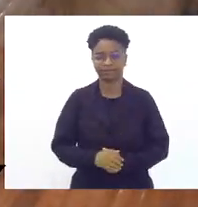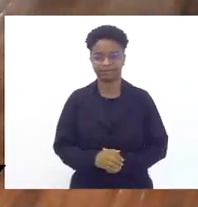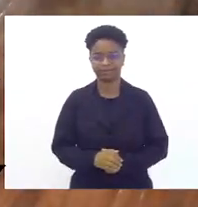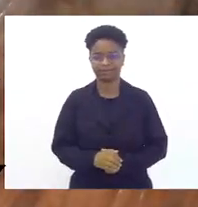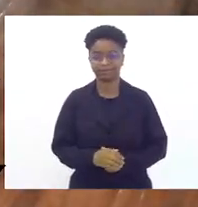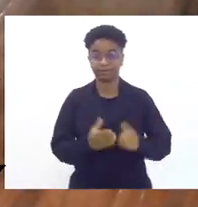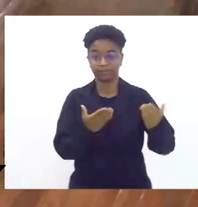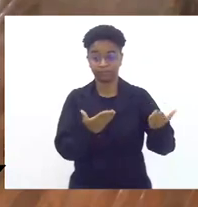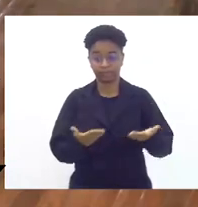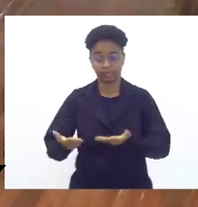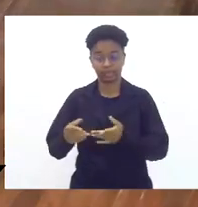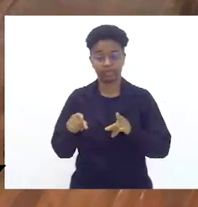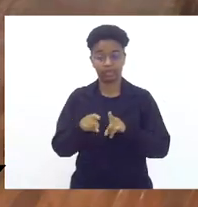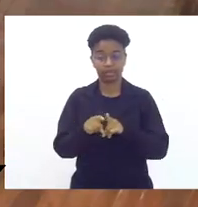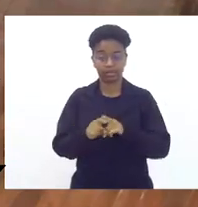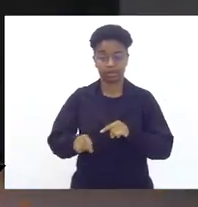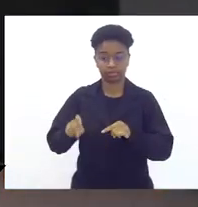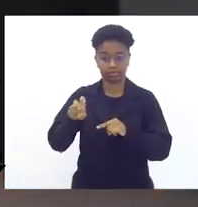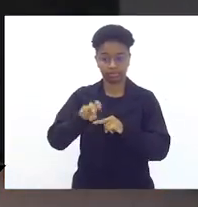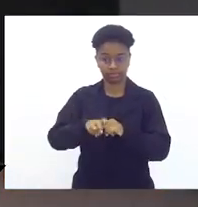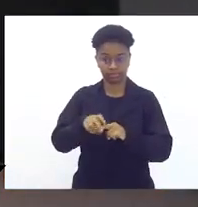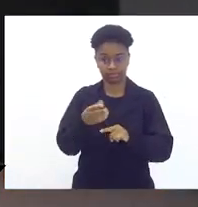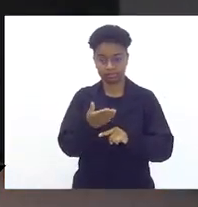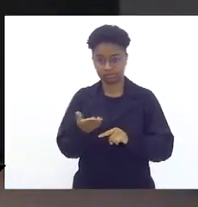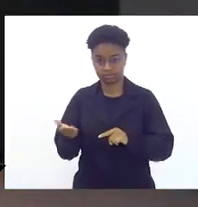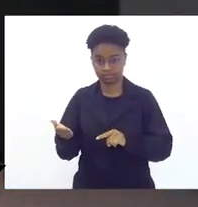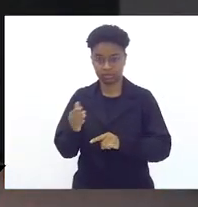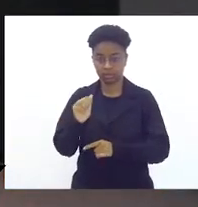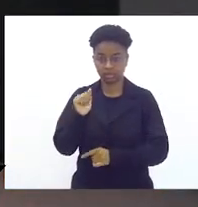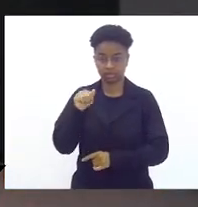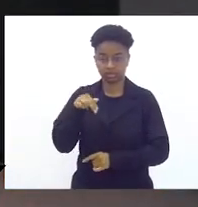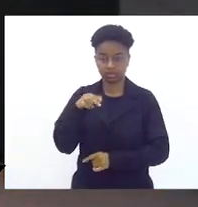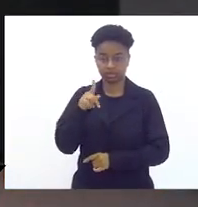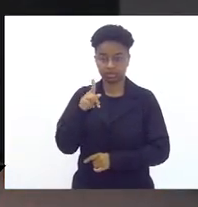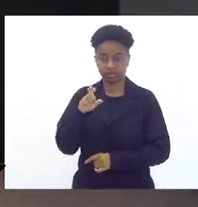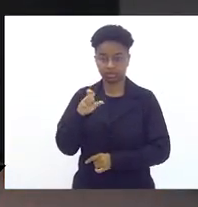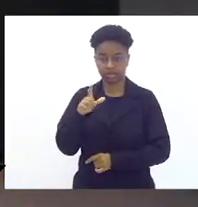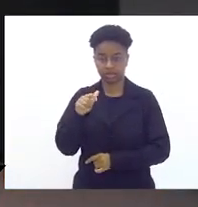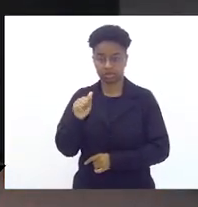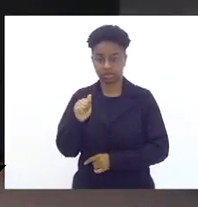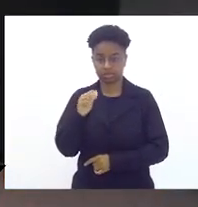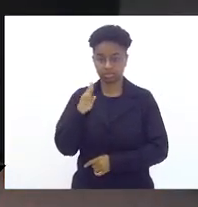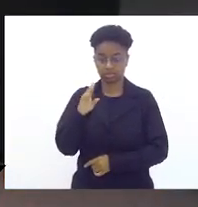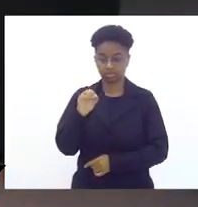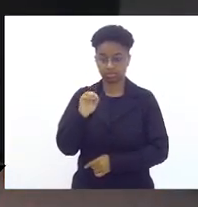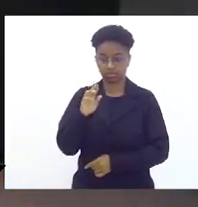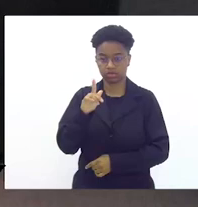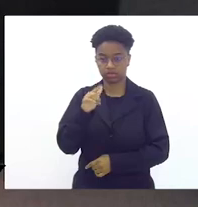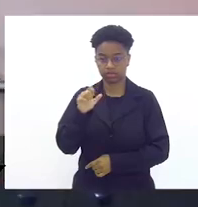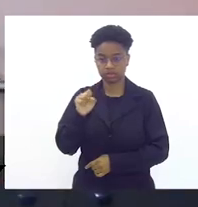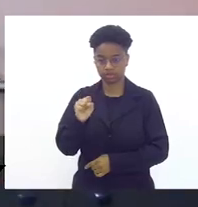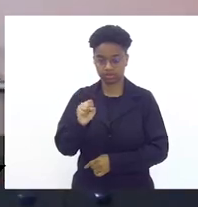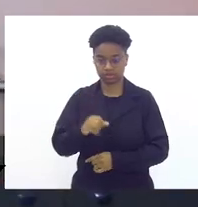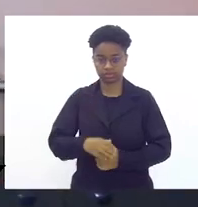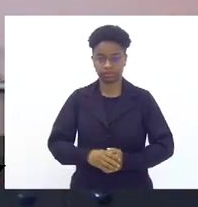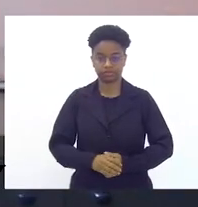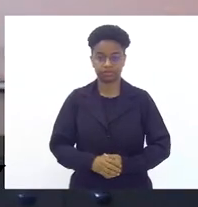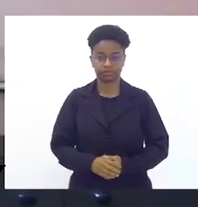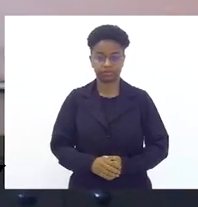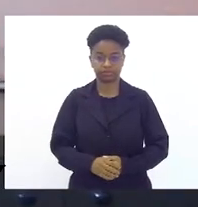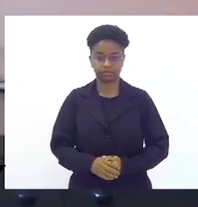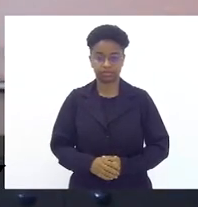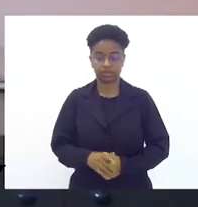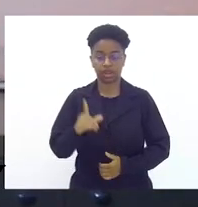chama aqui também para compor a mesa a Ângela Borges quimbanco que é